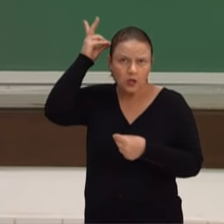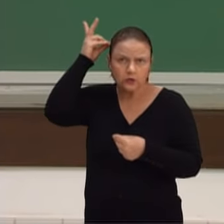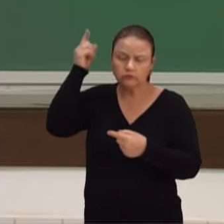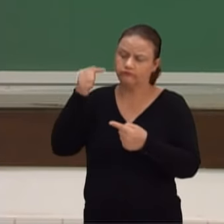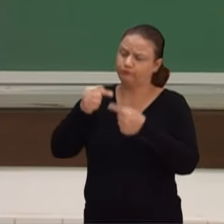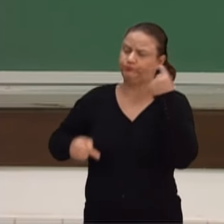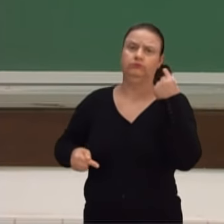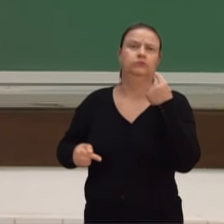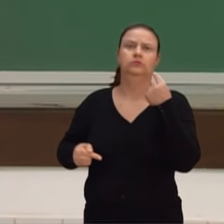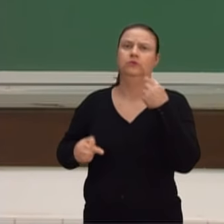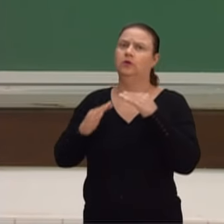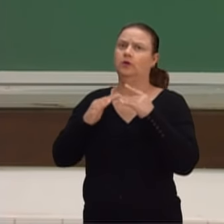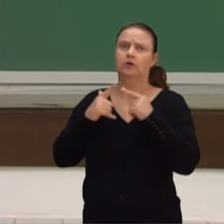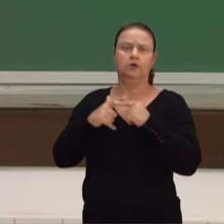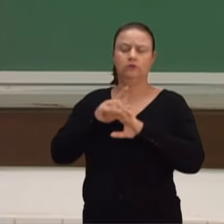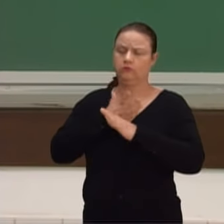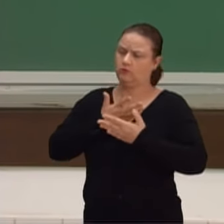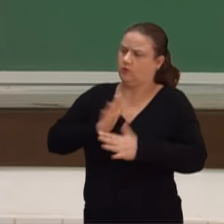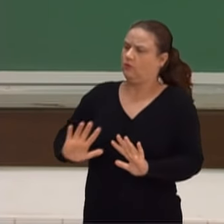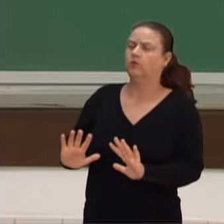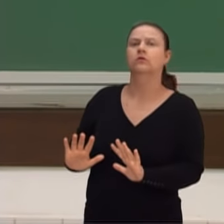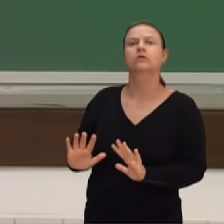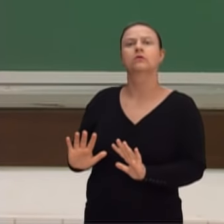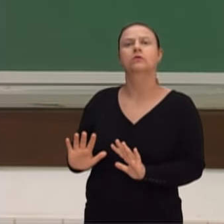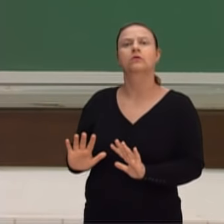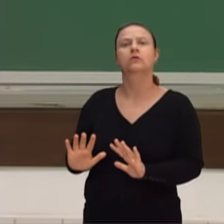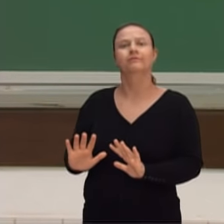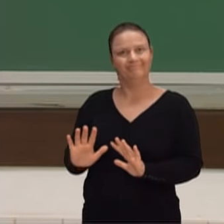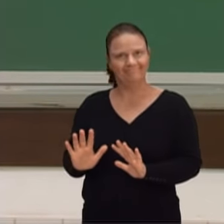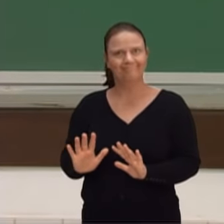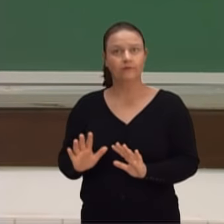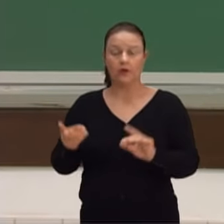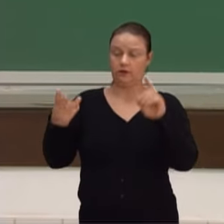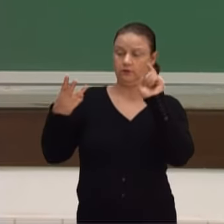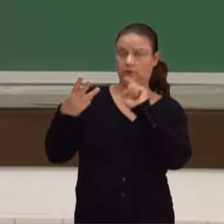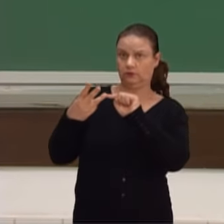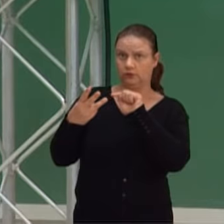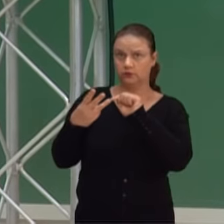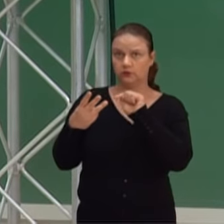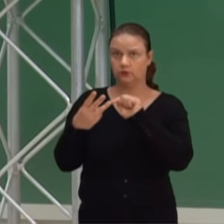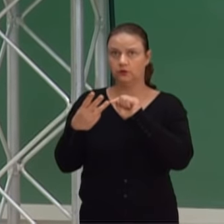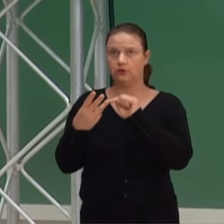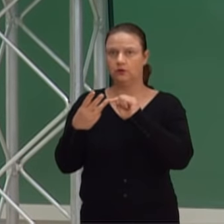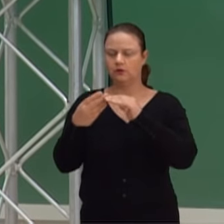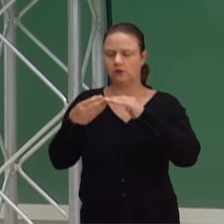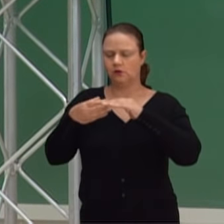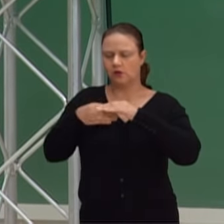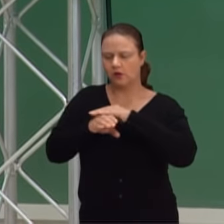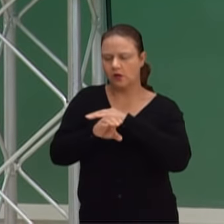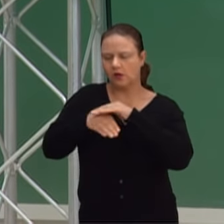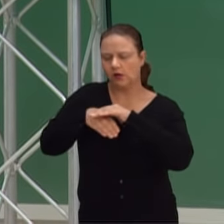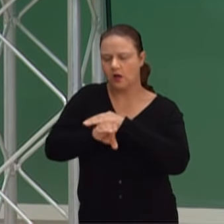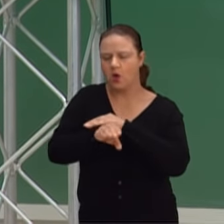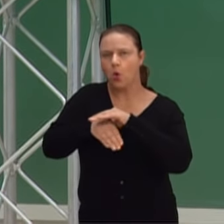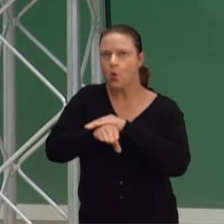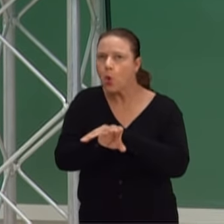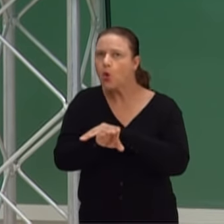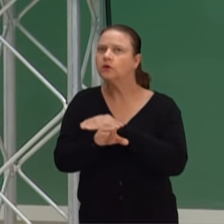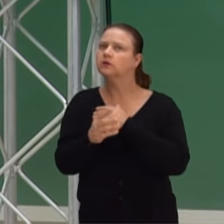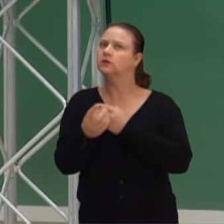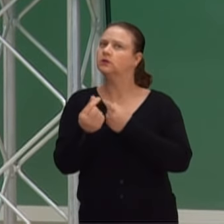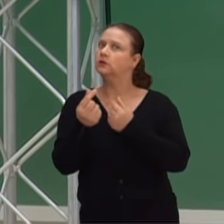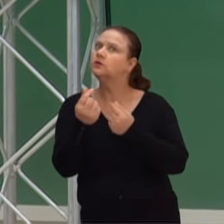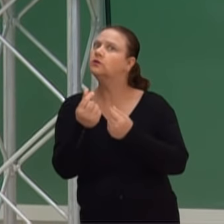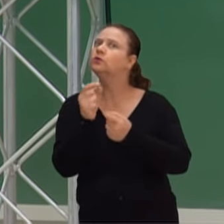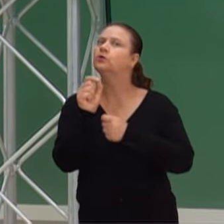não, a igreja fez vistas grossas. Ainda o último item, os lucros gerados com o tráfico negreiro. E a gente vai